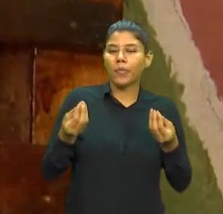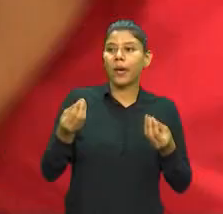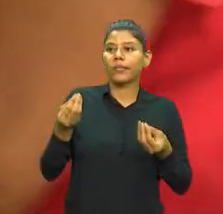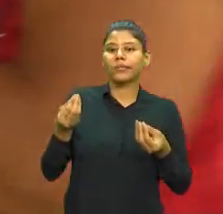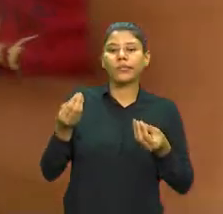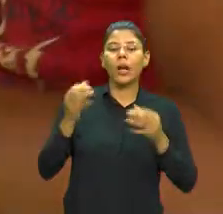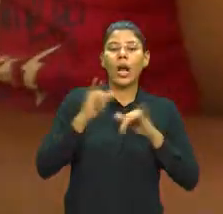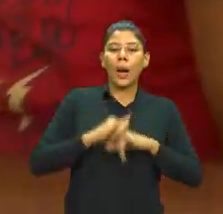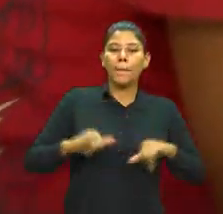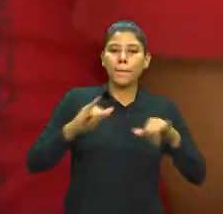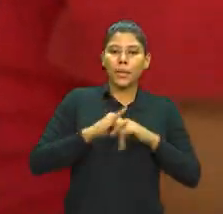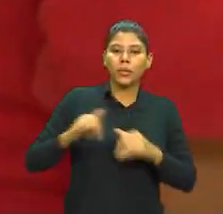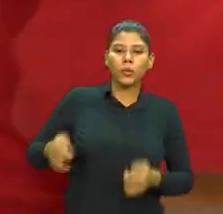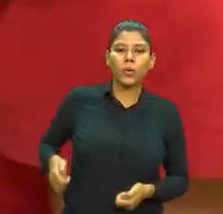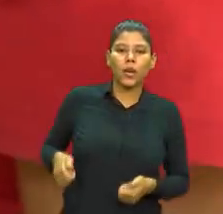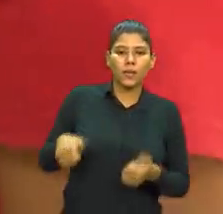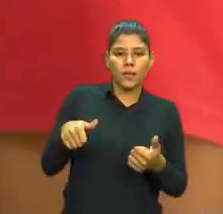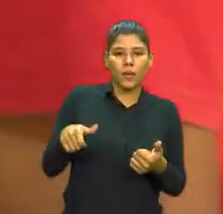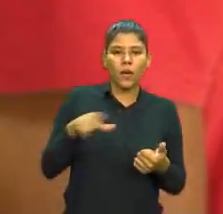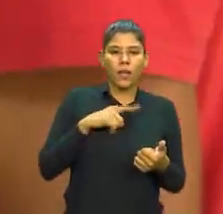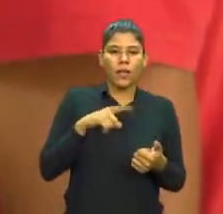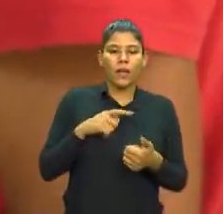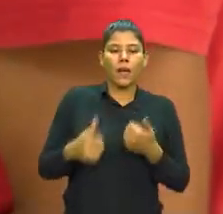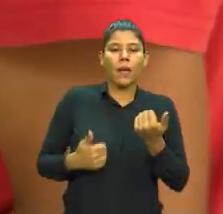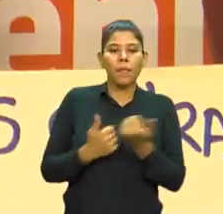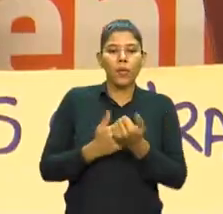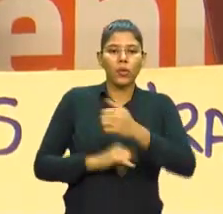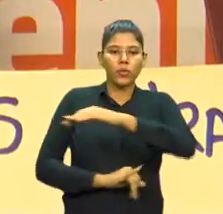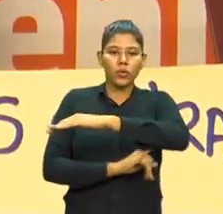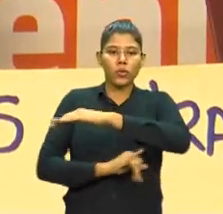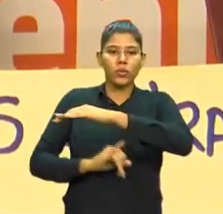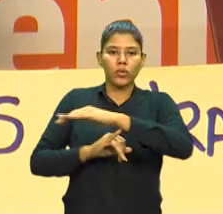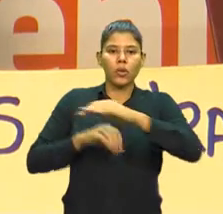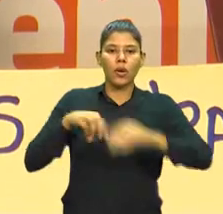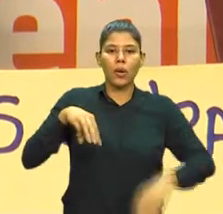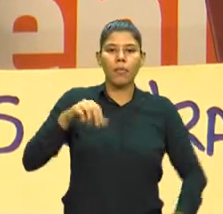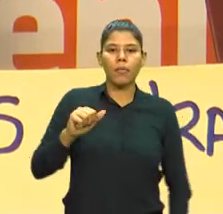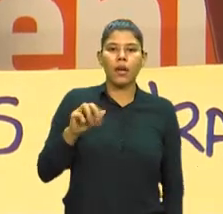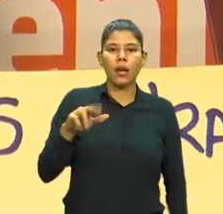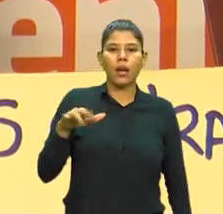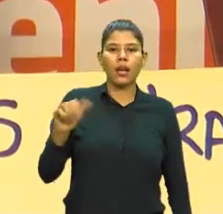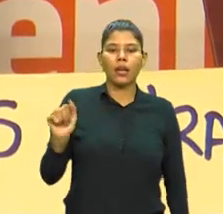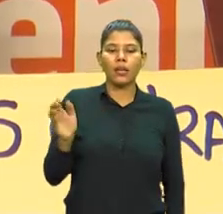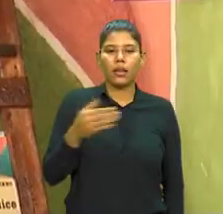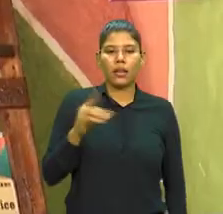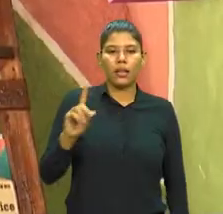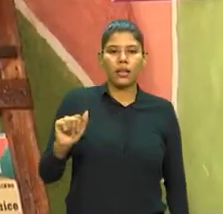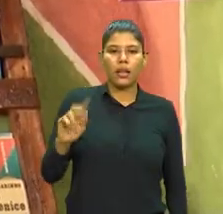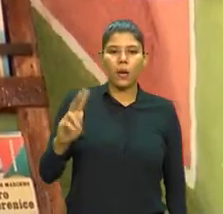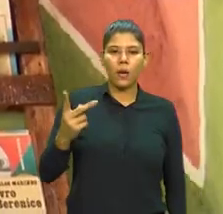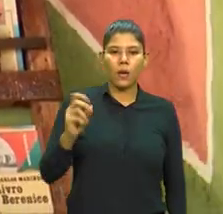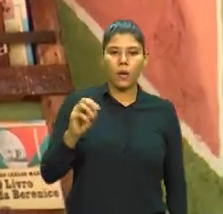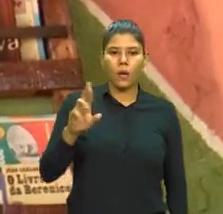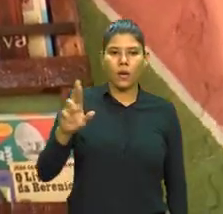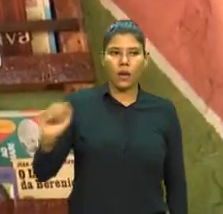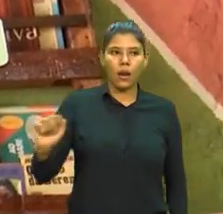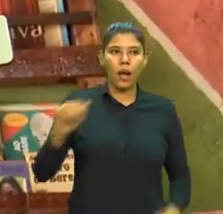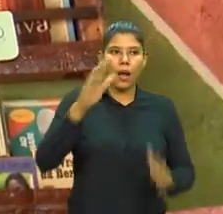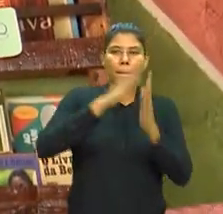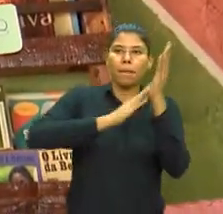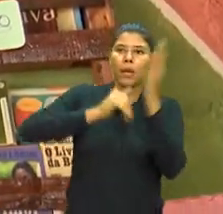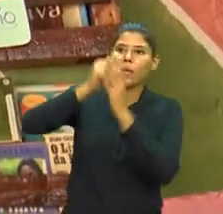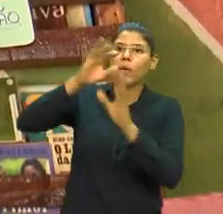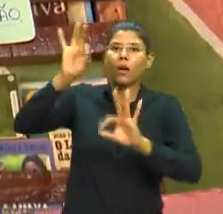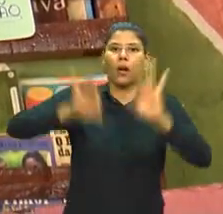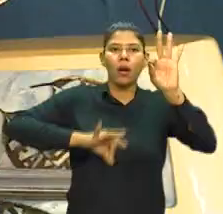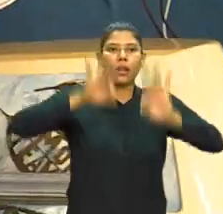doação que contou com o apoio do Instituto Maria da ora toda a pintura e decoração do espaço foram elaboradas pelos